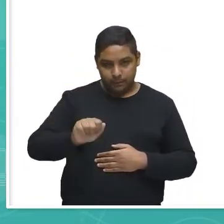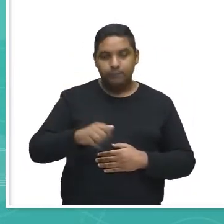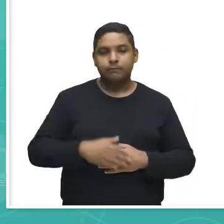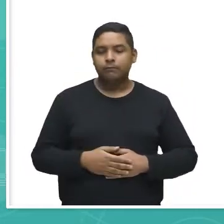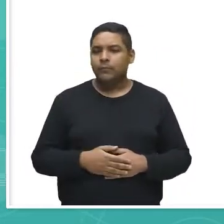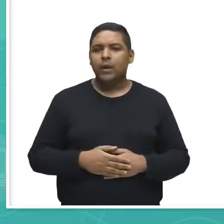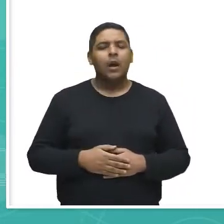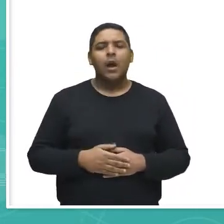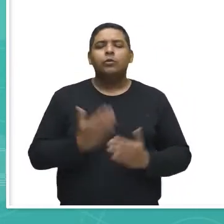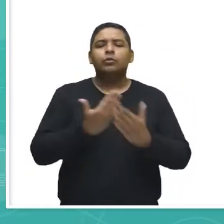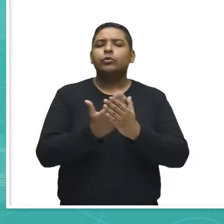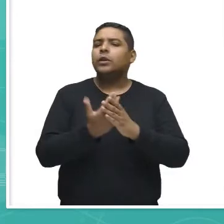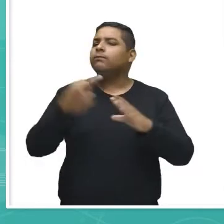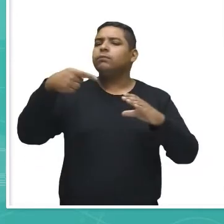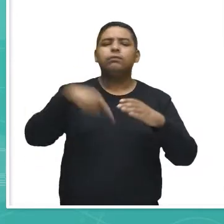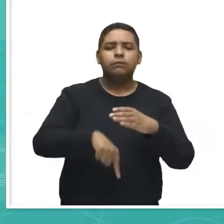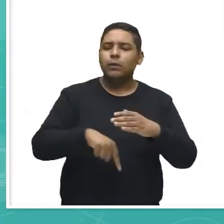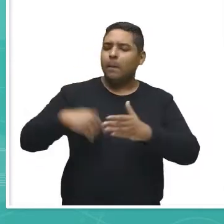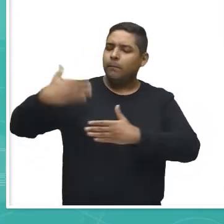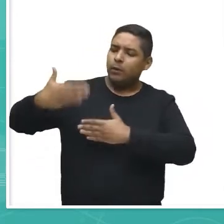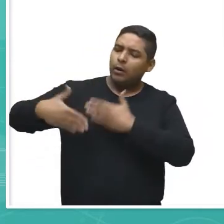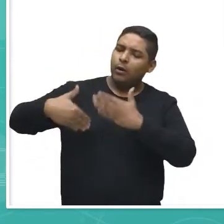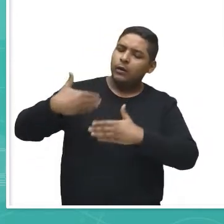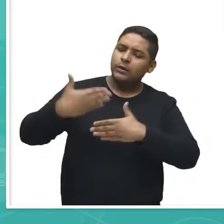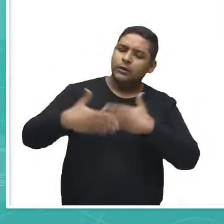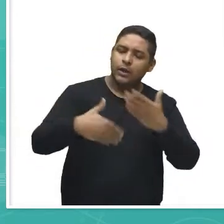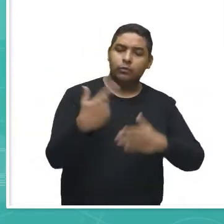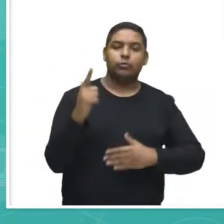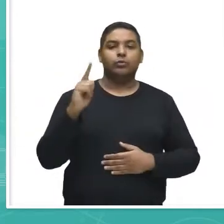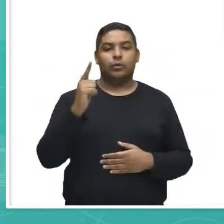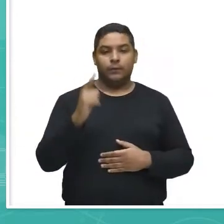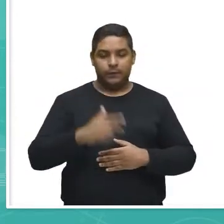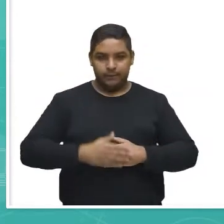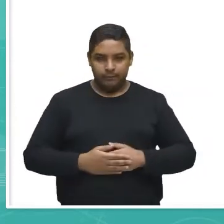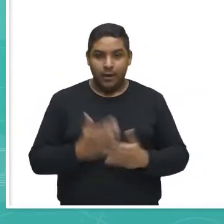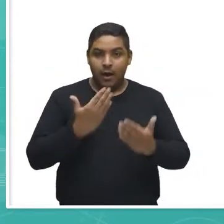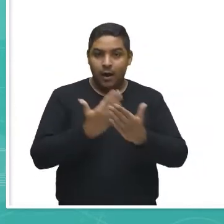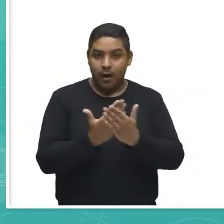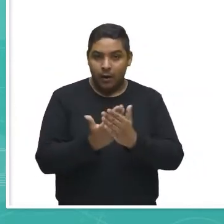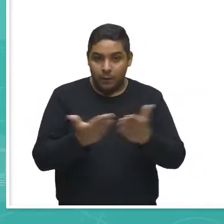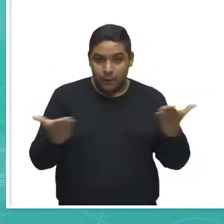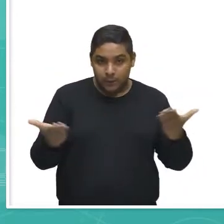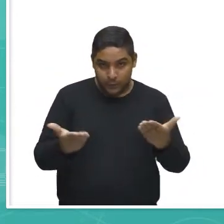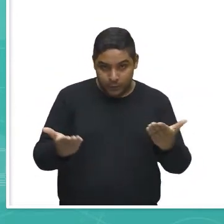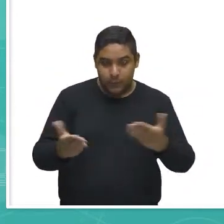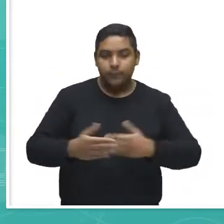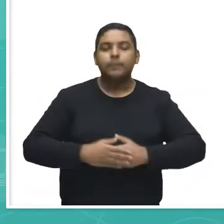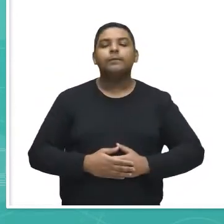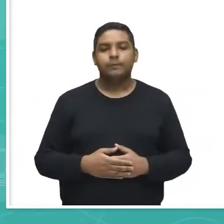todo esse processo que envolve a geografia. E a nossa aula de hoje vai ser a aula